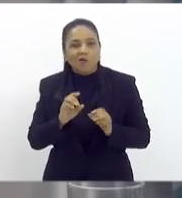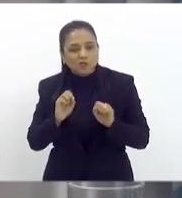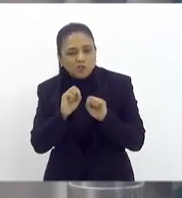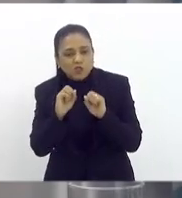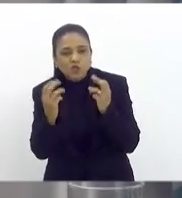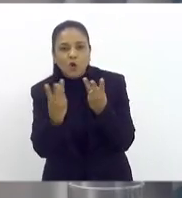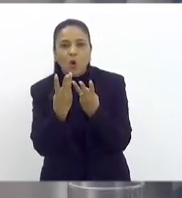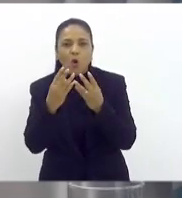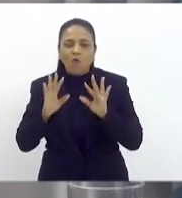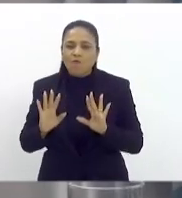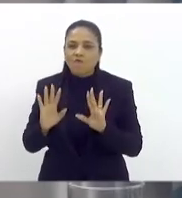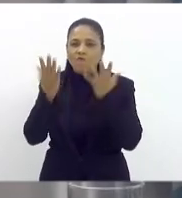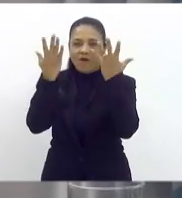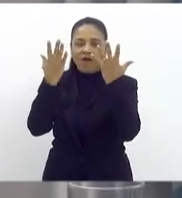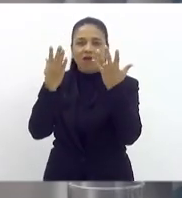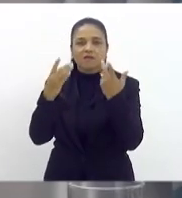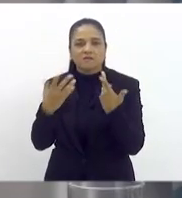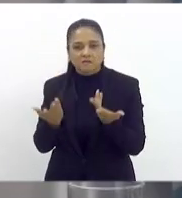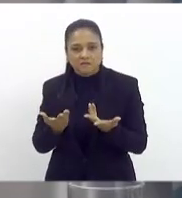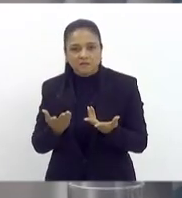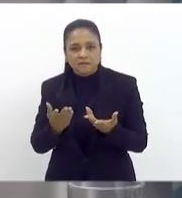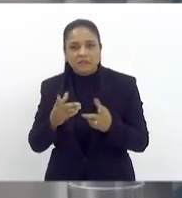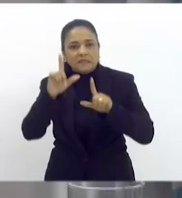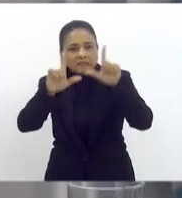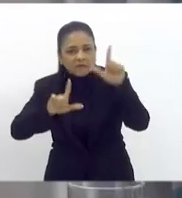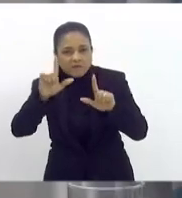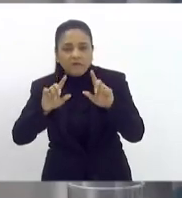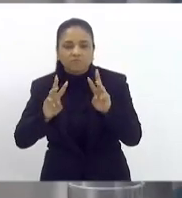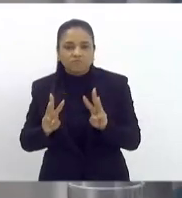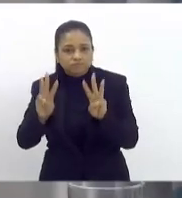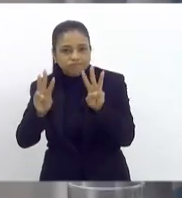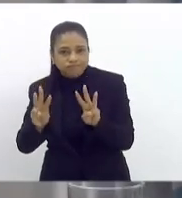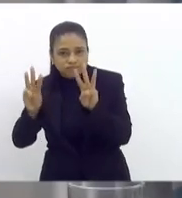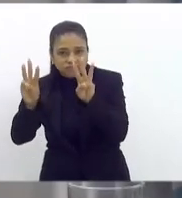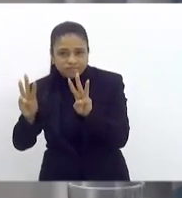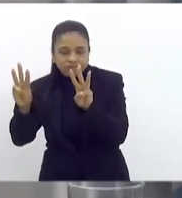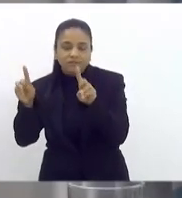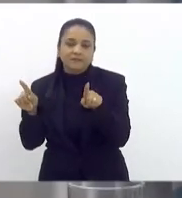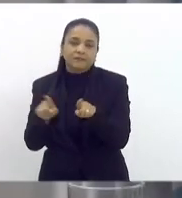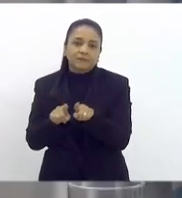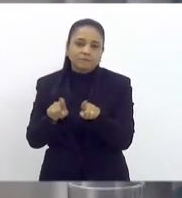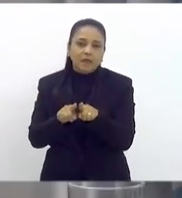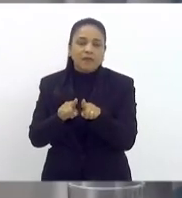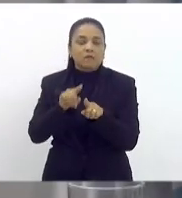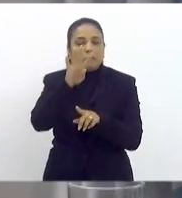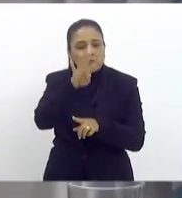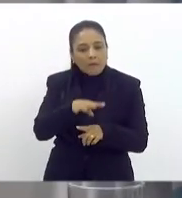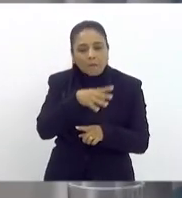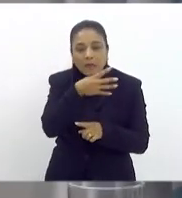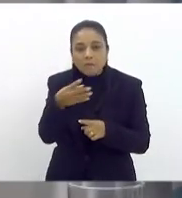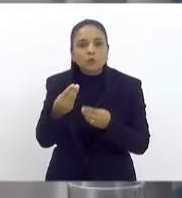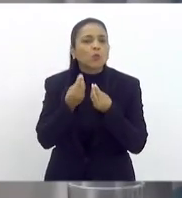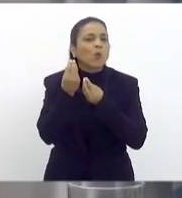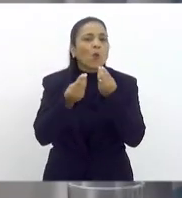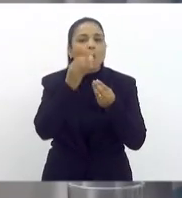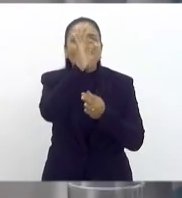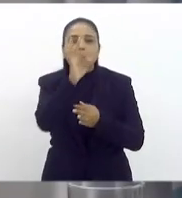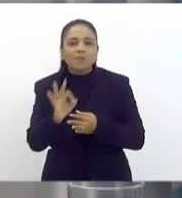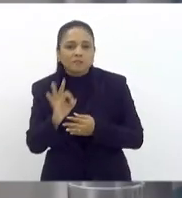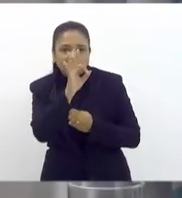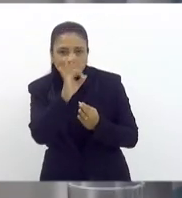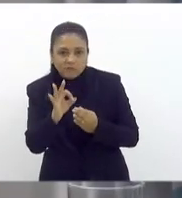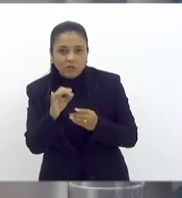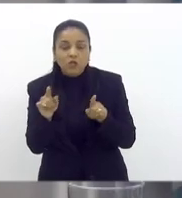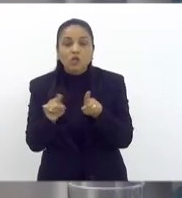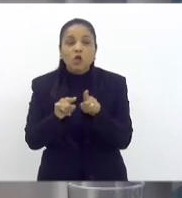de festa, das, enfim, TV, streaming, como é que é também esse tabelamento e de que forma essas